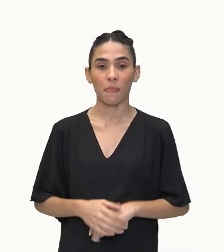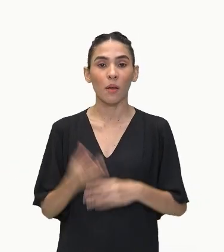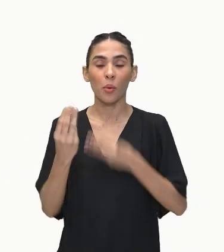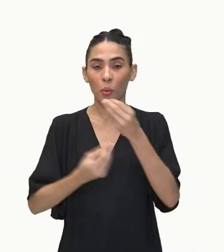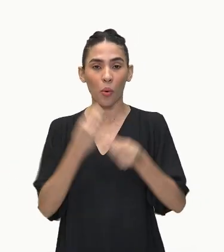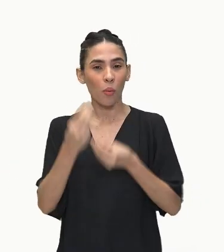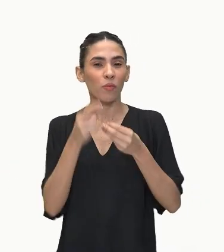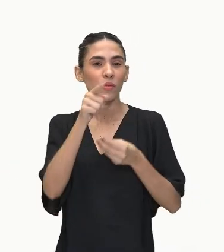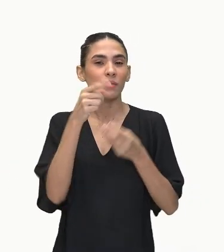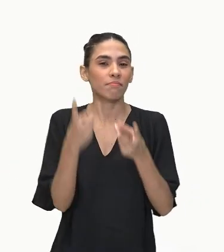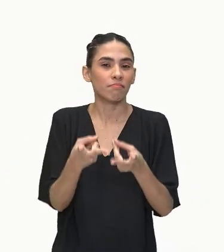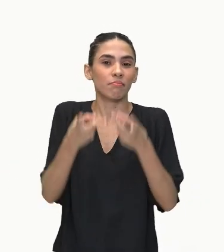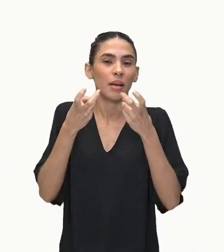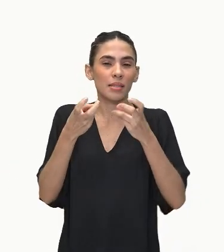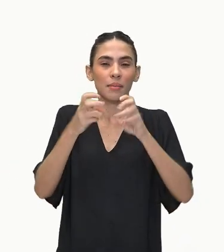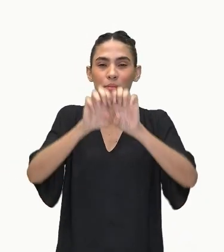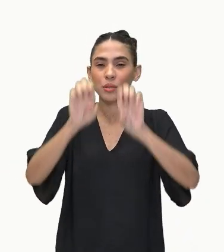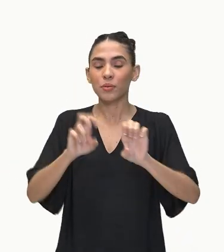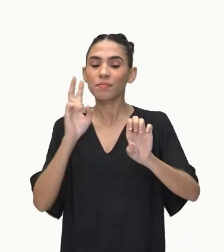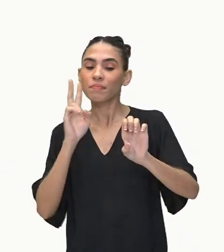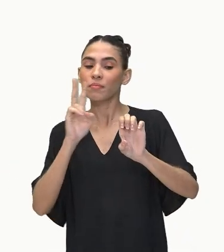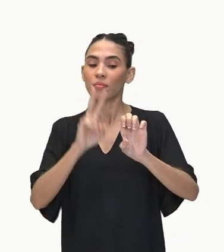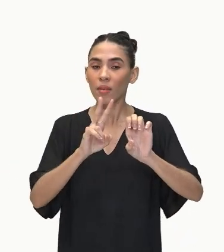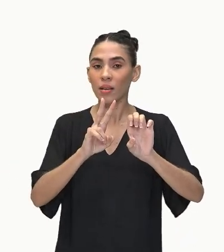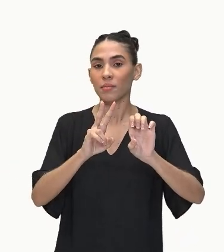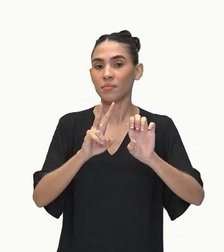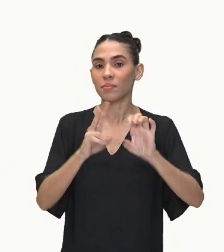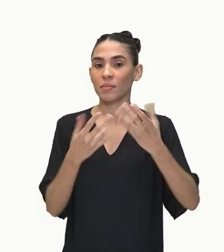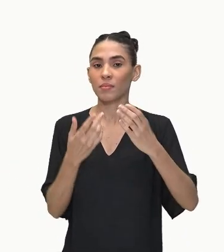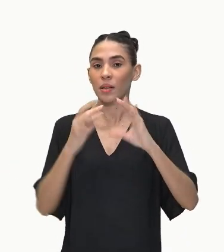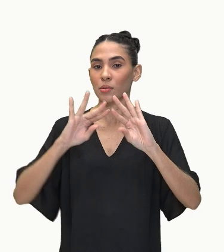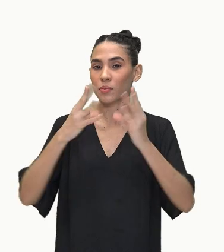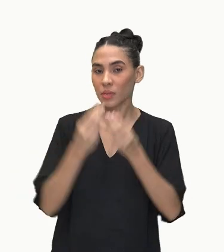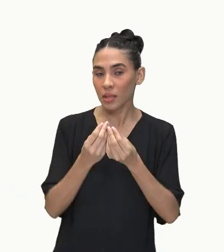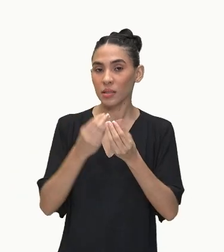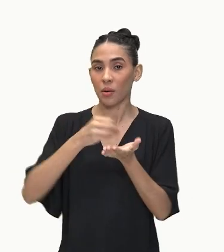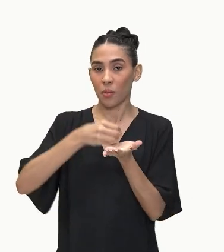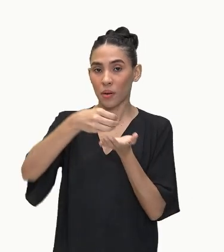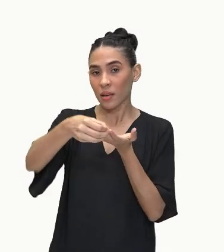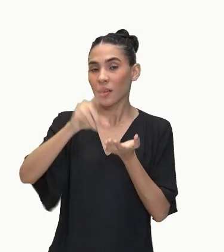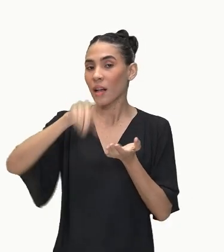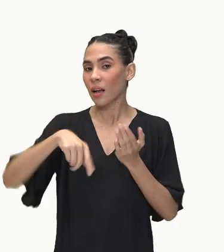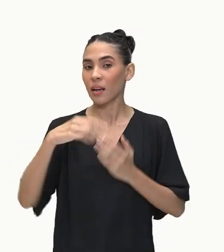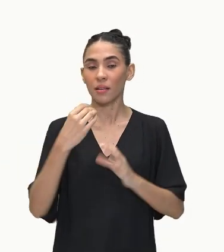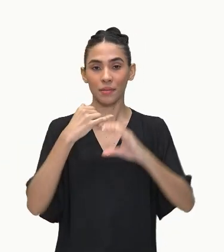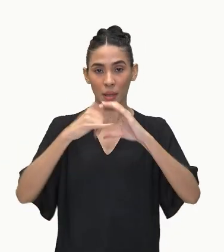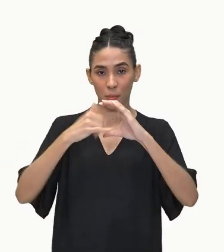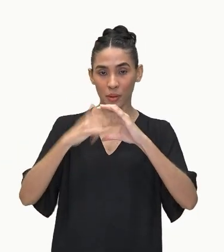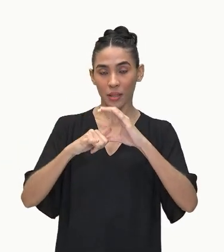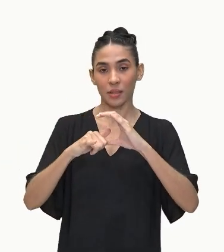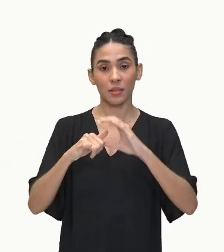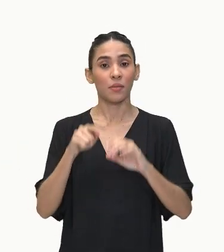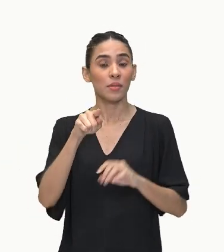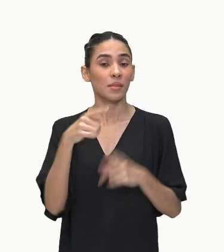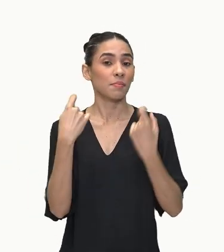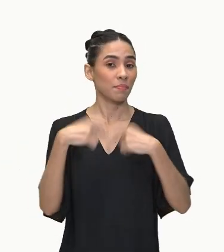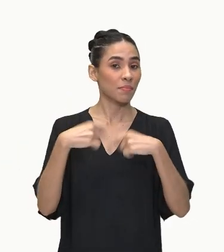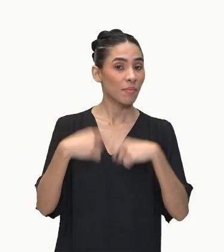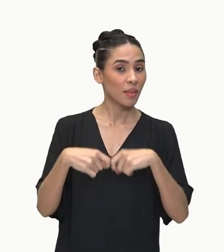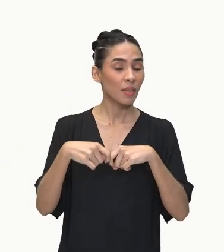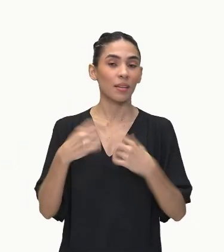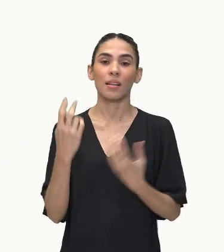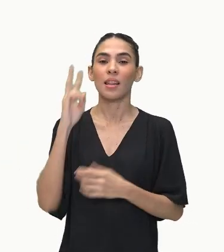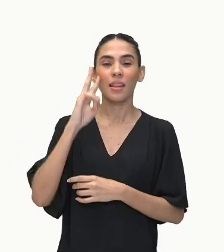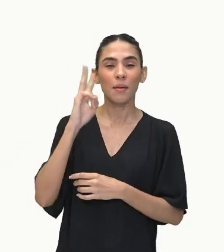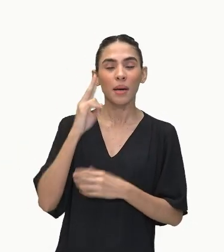gente percebe que um composto, esses compostos orgânicos aí, são os carboidratos? A gente precisa